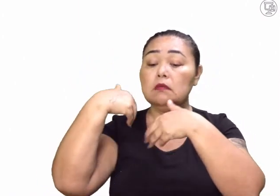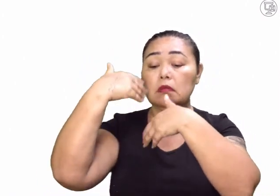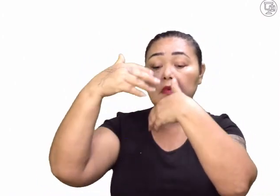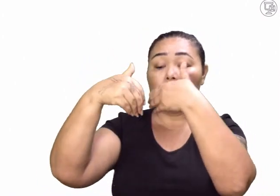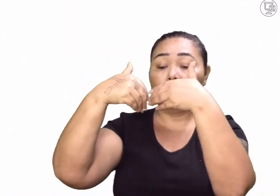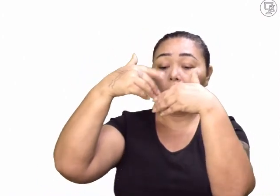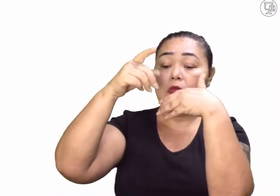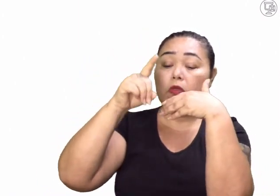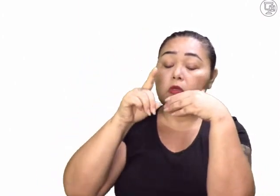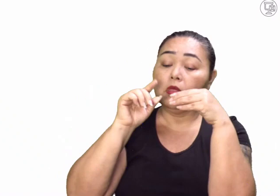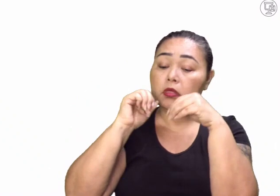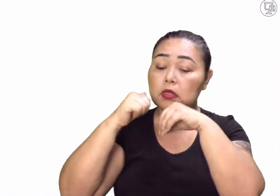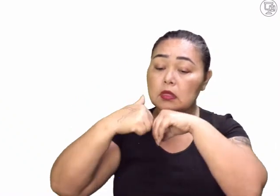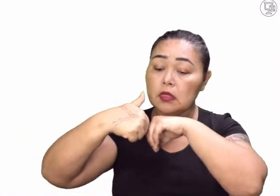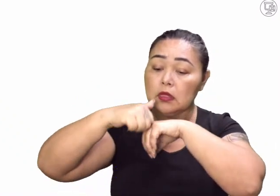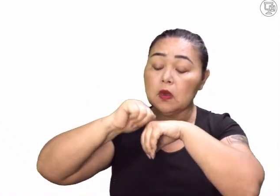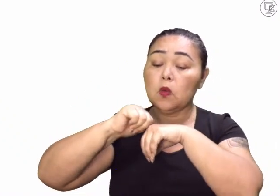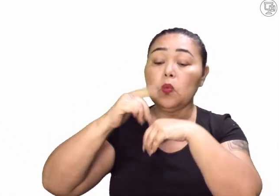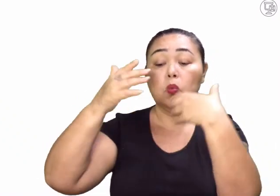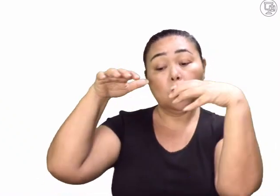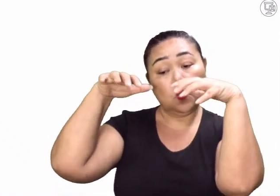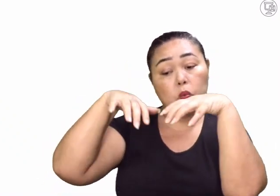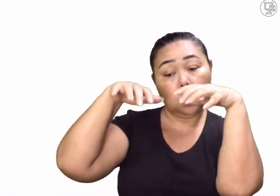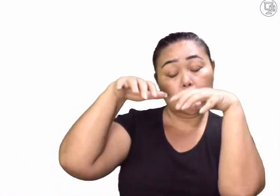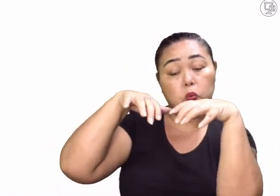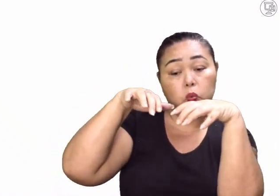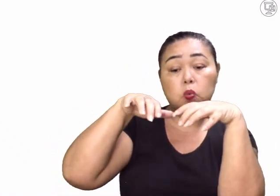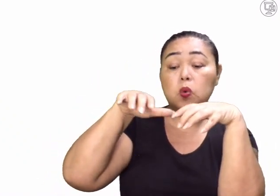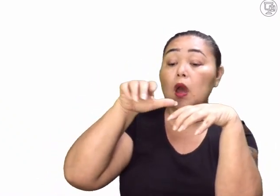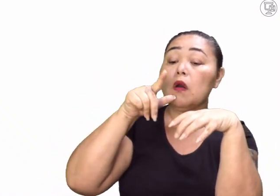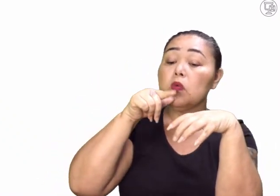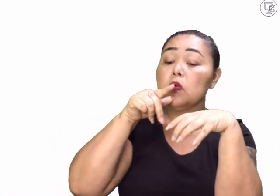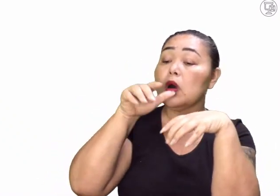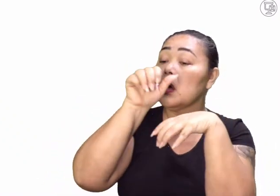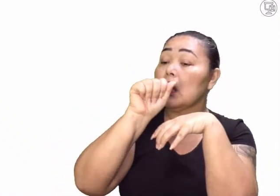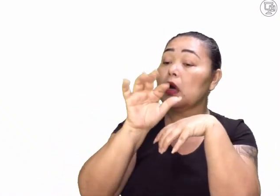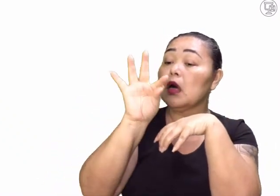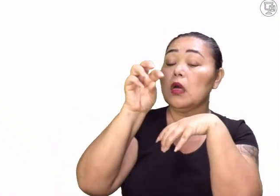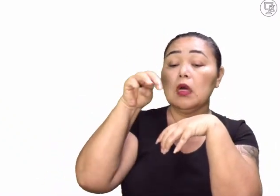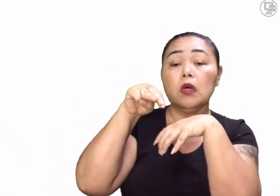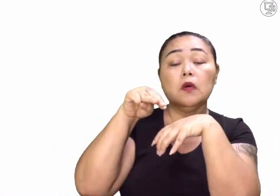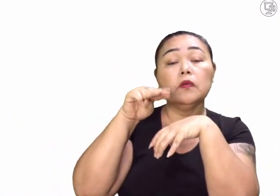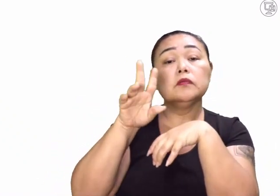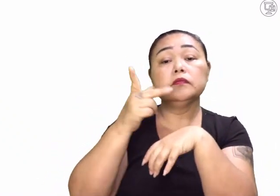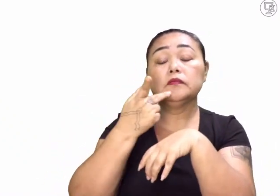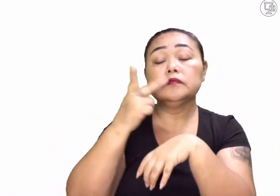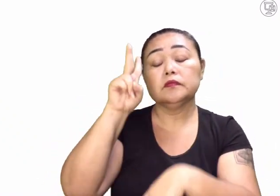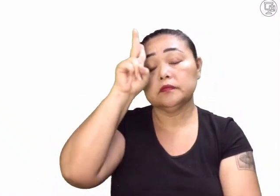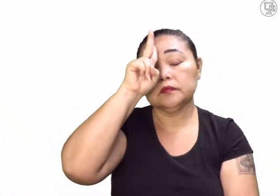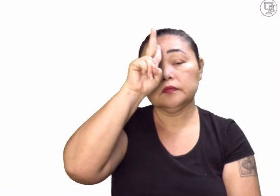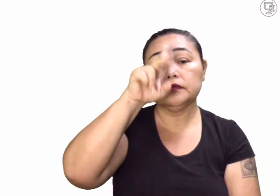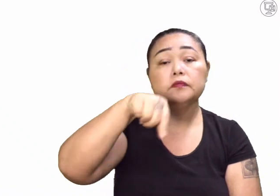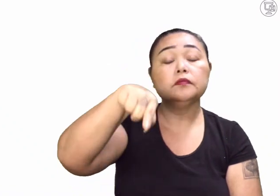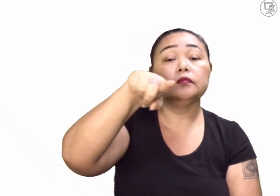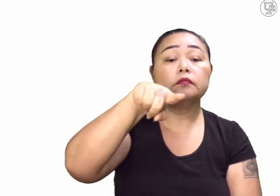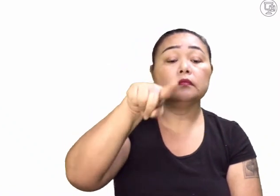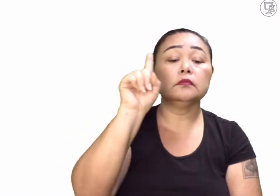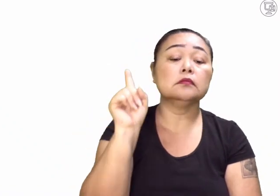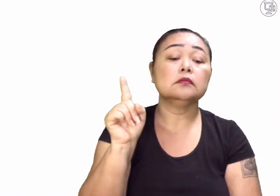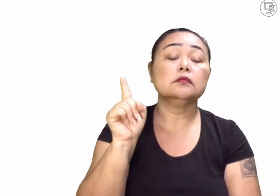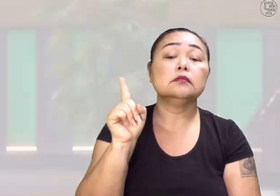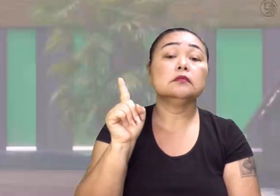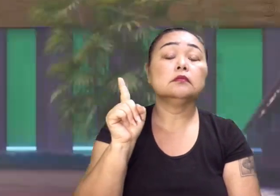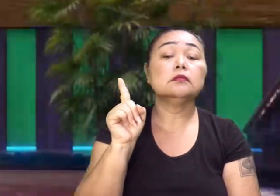neve, de chuva. E essa água que está presente na atmosfera, vamos falar para ele, só lembrar os alunos aqui,